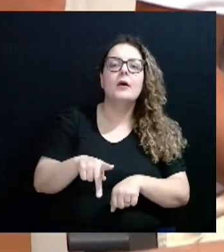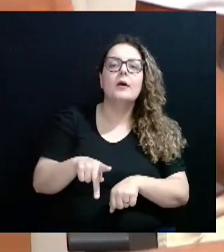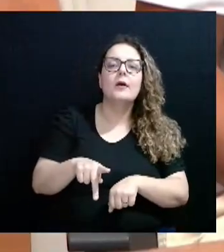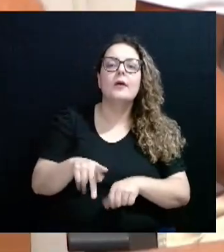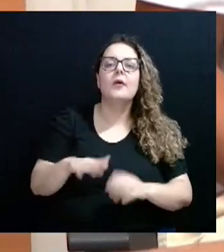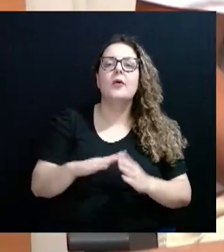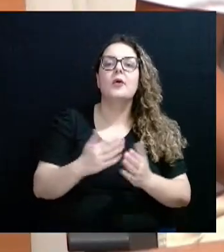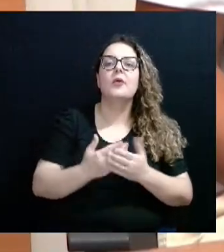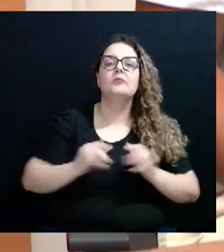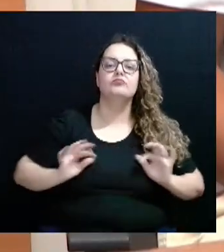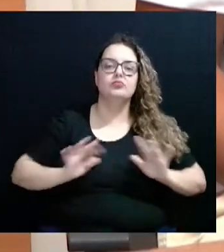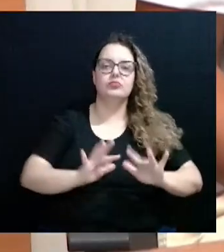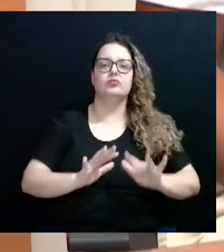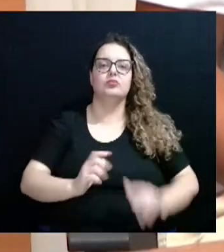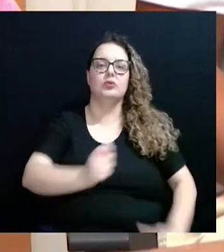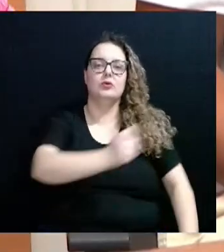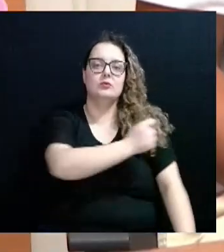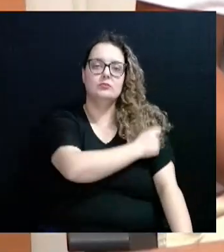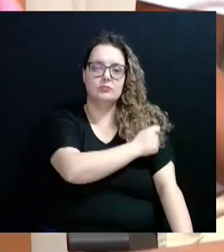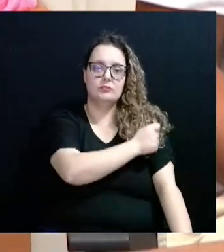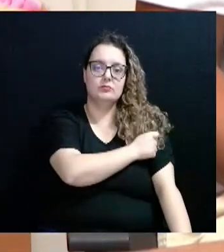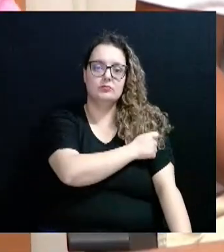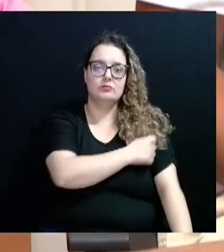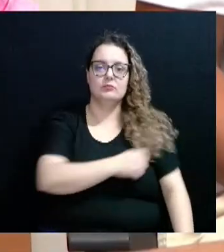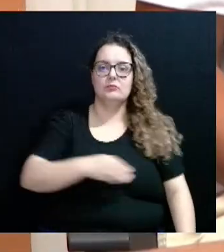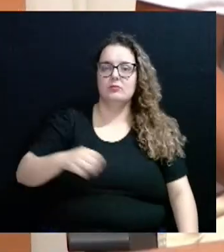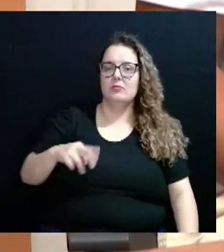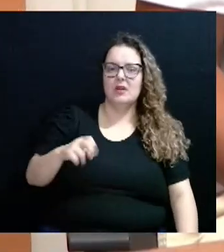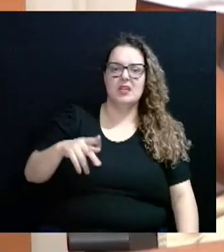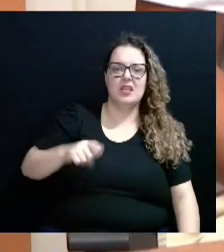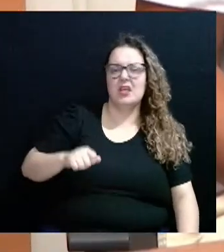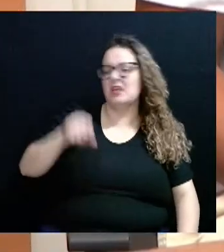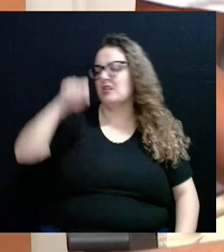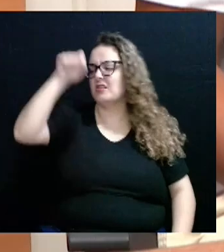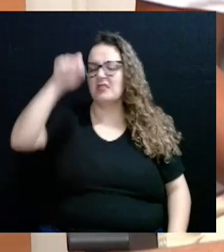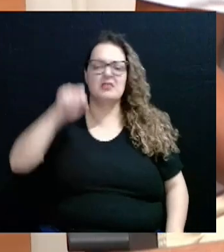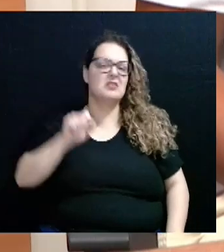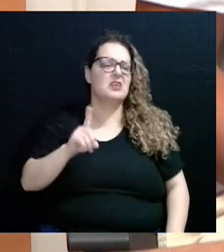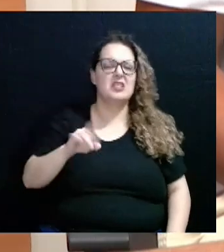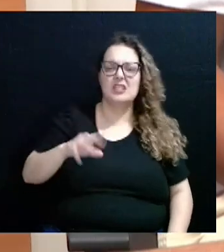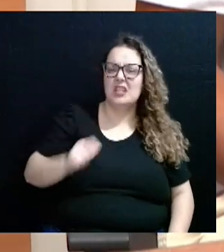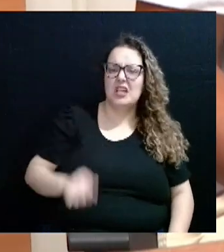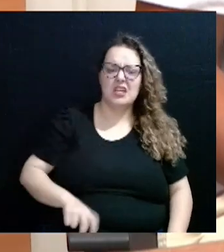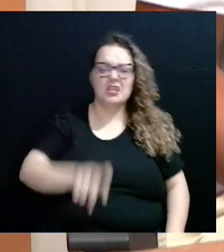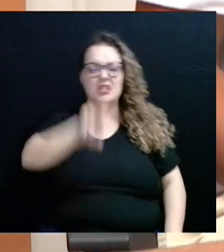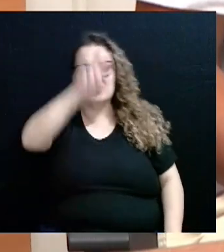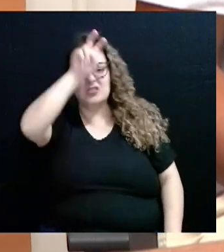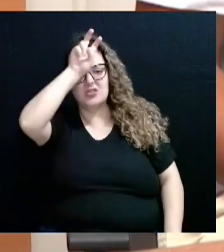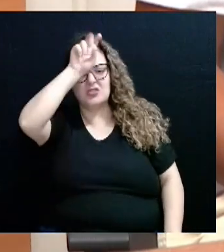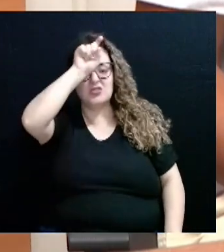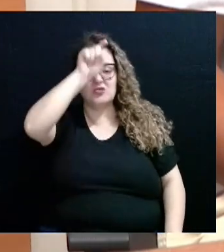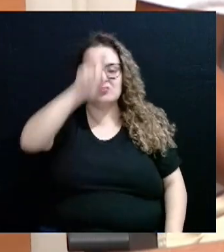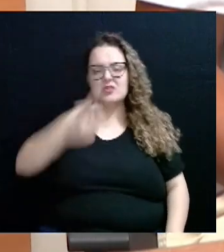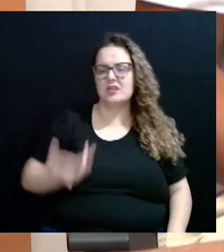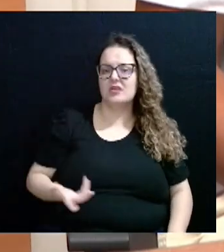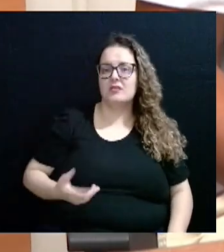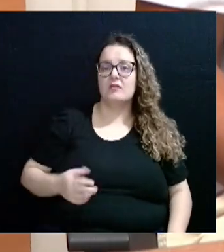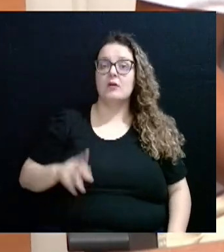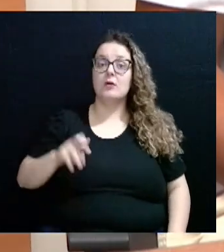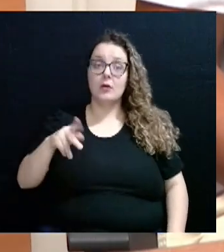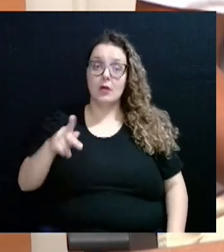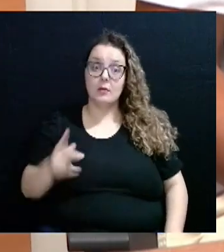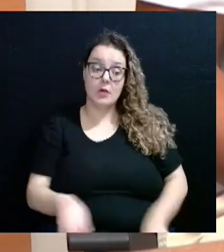pelos alunos. Marighella, Mandela, Guevara, Dandara, Zumbi foram rap, antes mesmo do